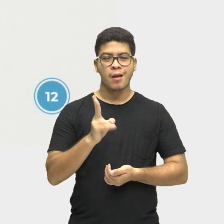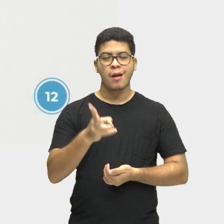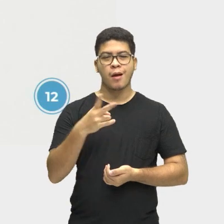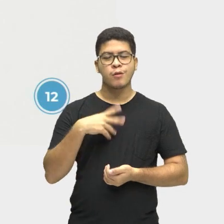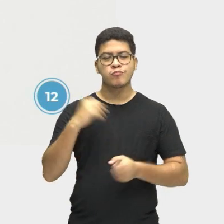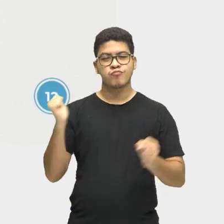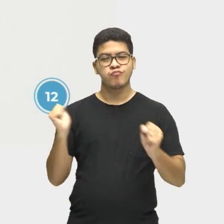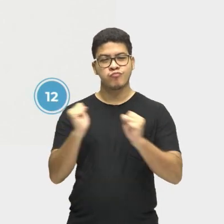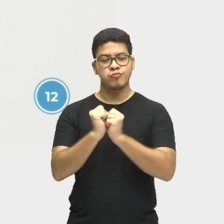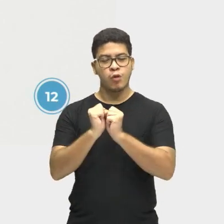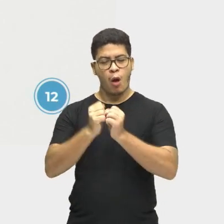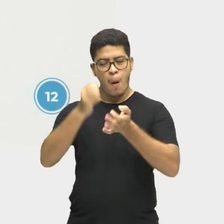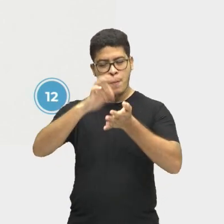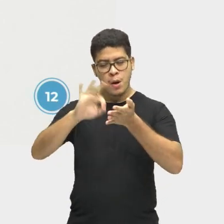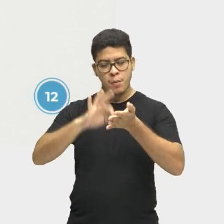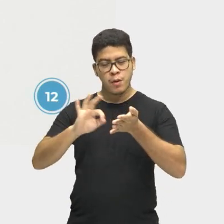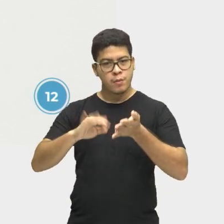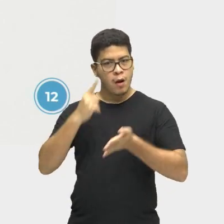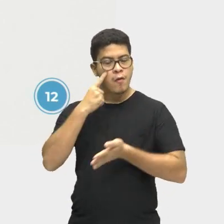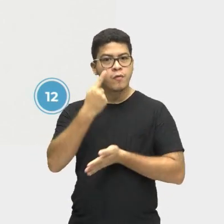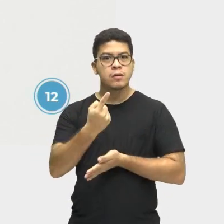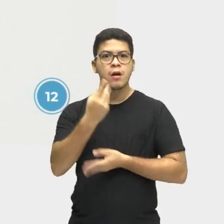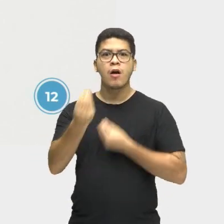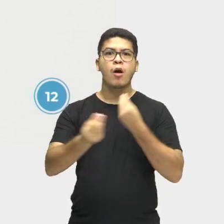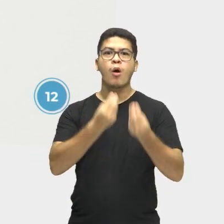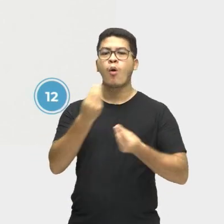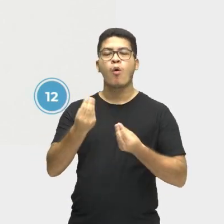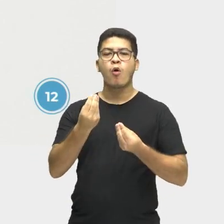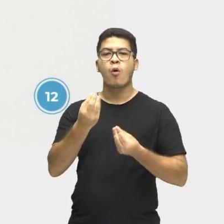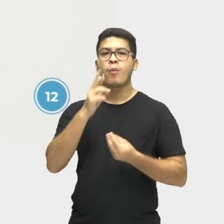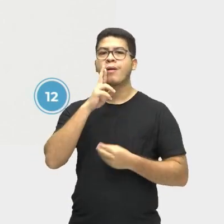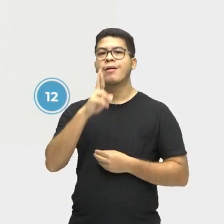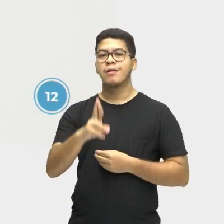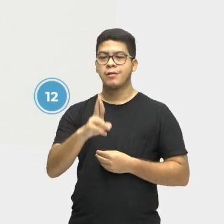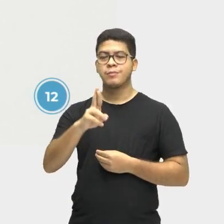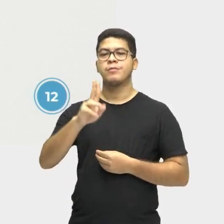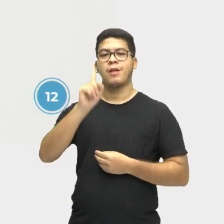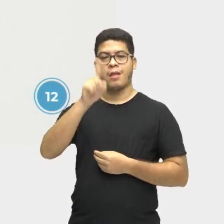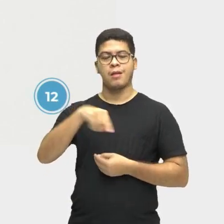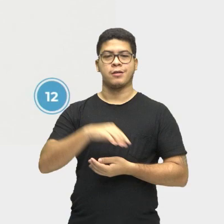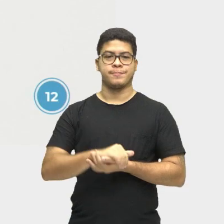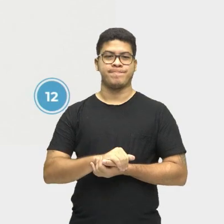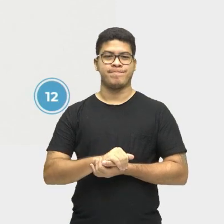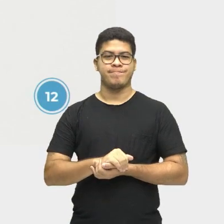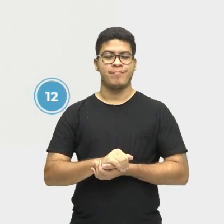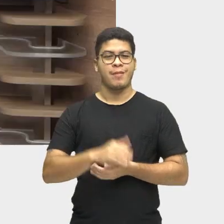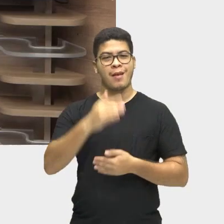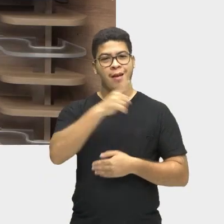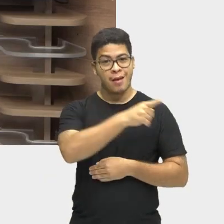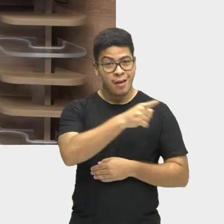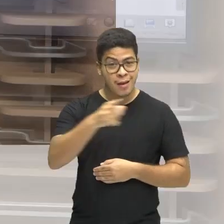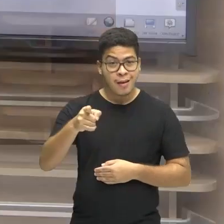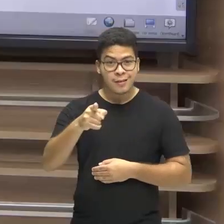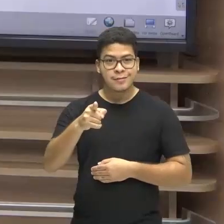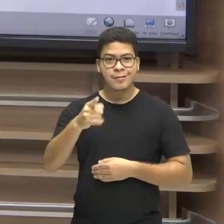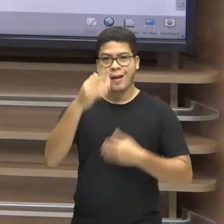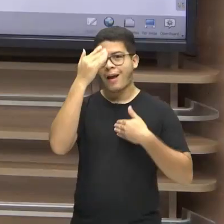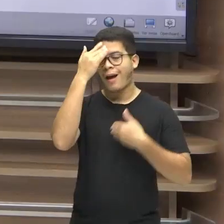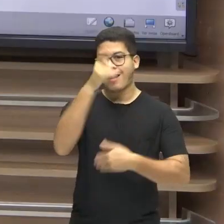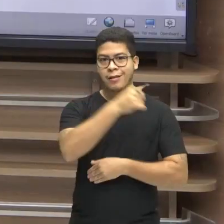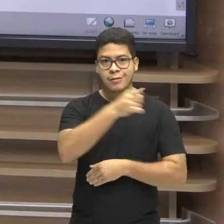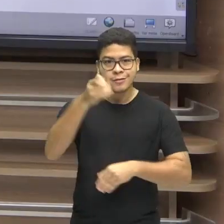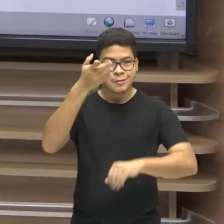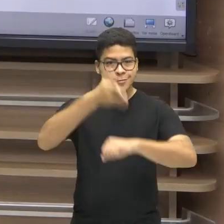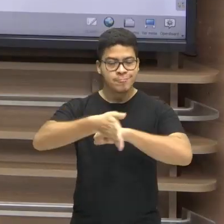a questão junto com vocês, para vocês verem a construção realmente, tá bom? Pessoal, agradeço a todos